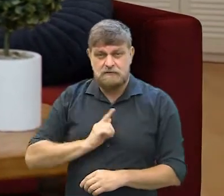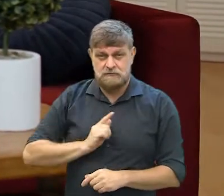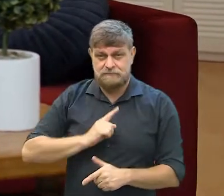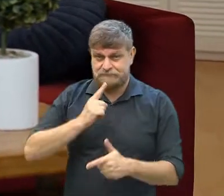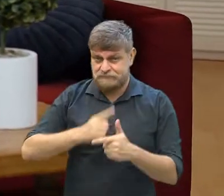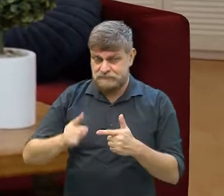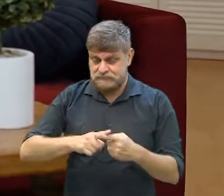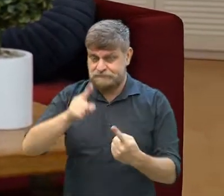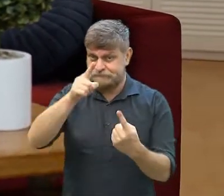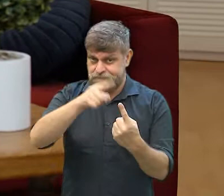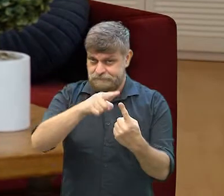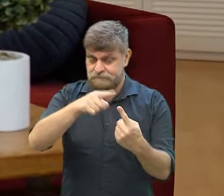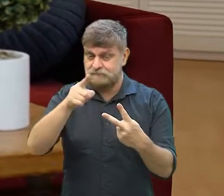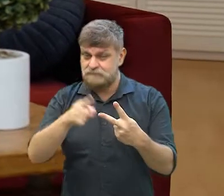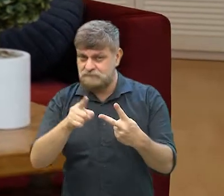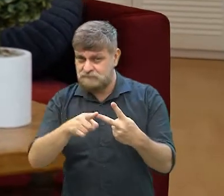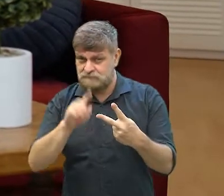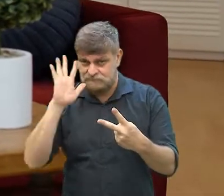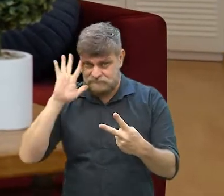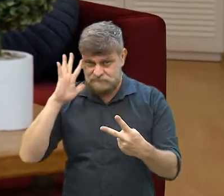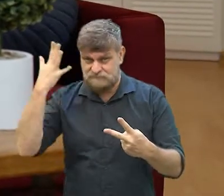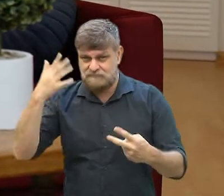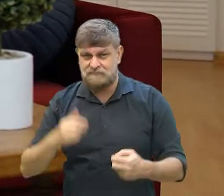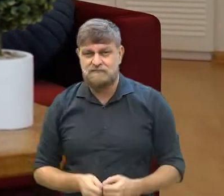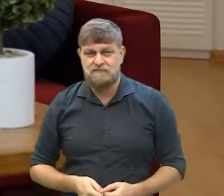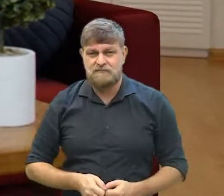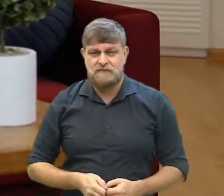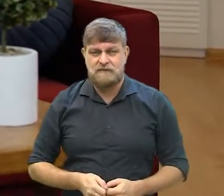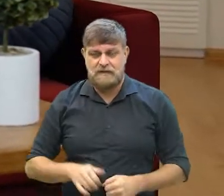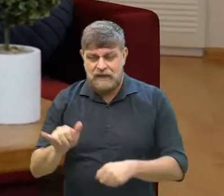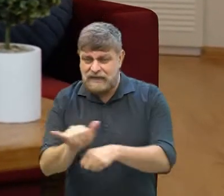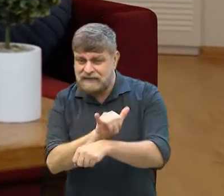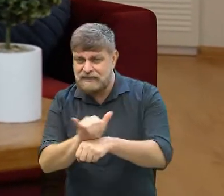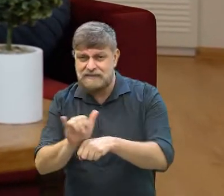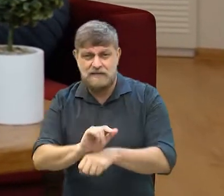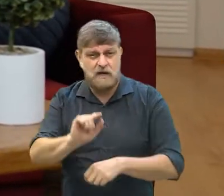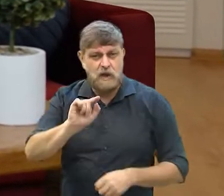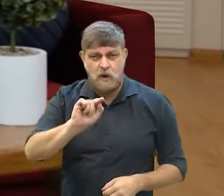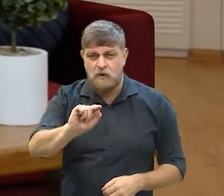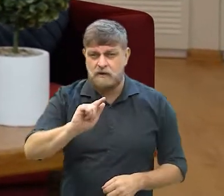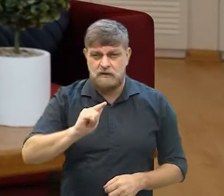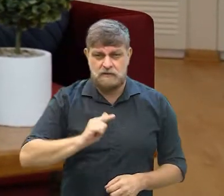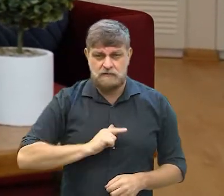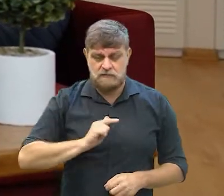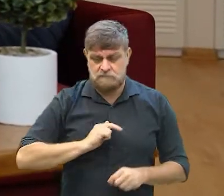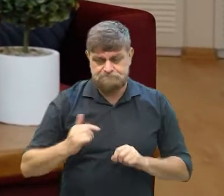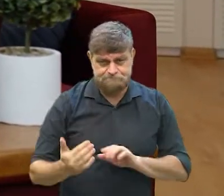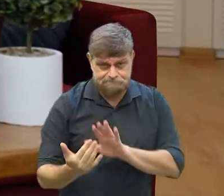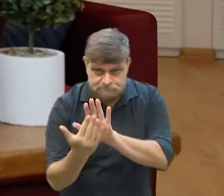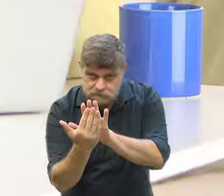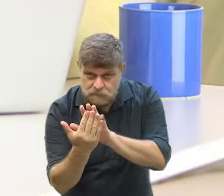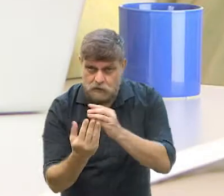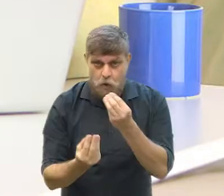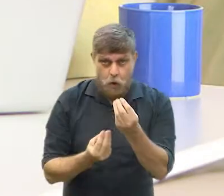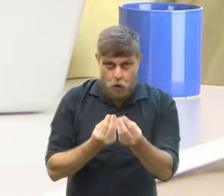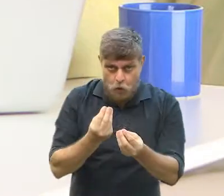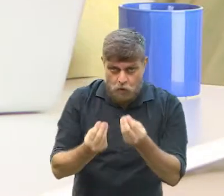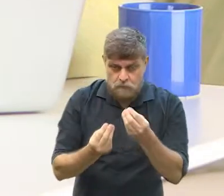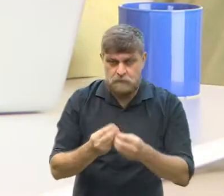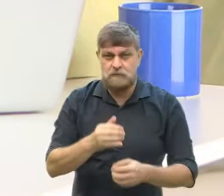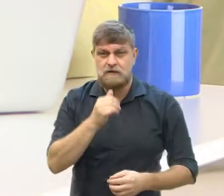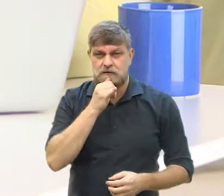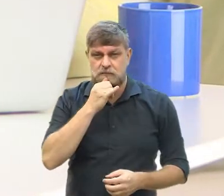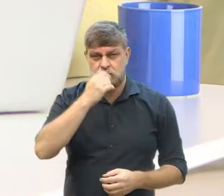problemas a serem resolvidos. Eu acho que o ataque aí ele tem uma frente muito importante, que é eu